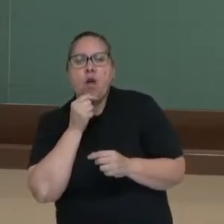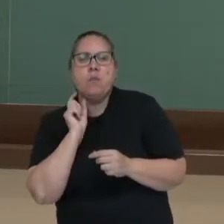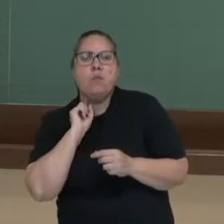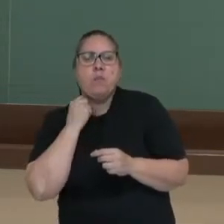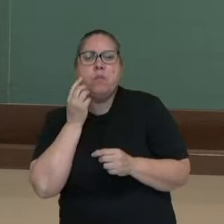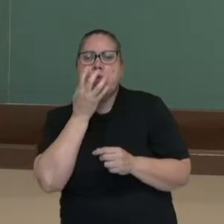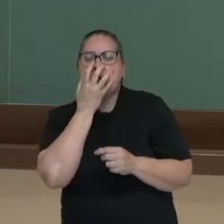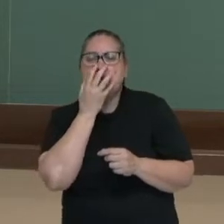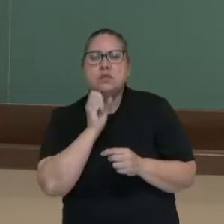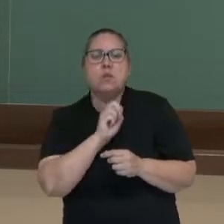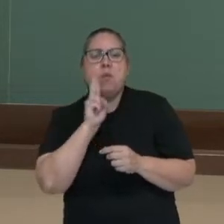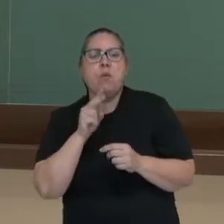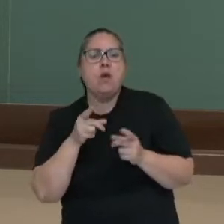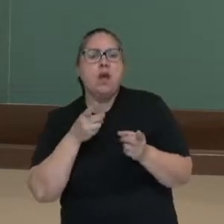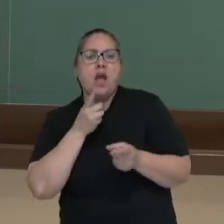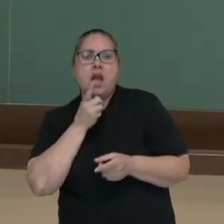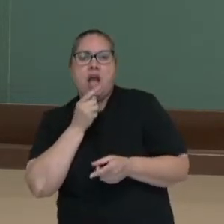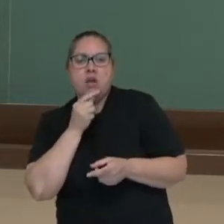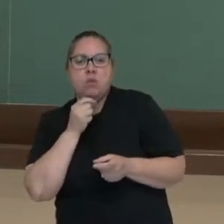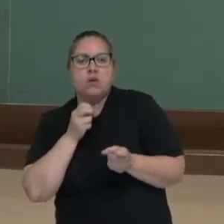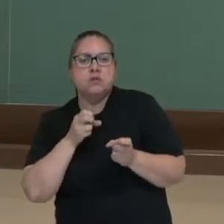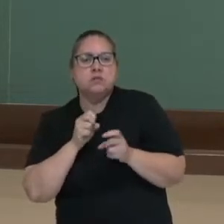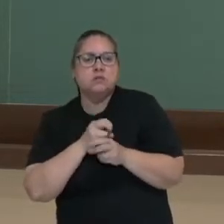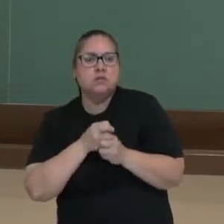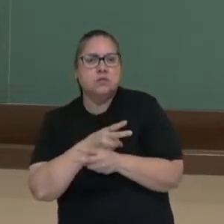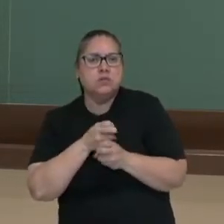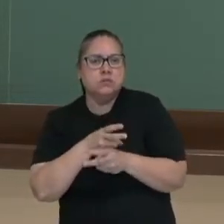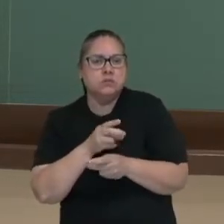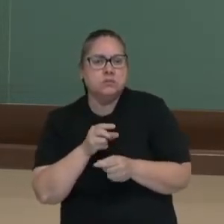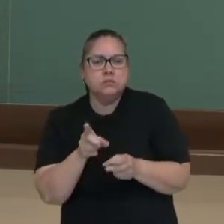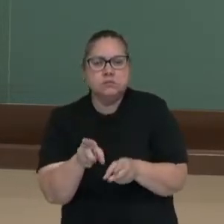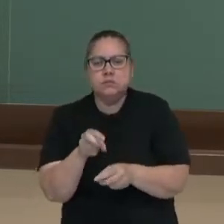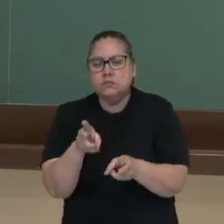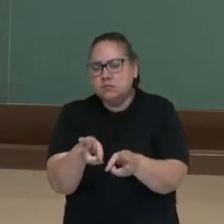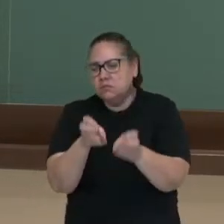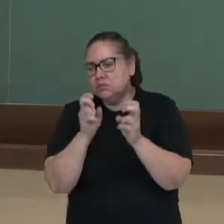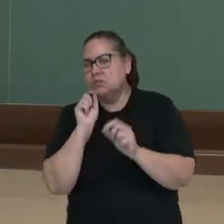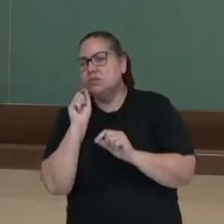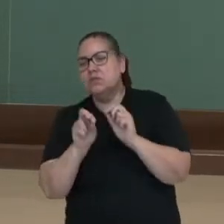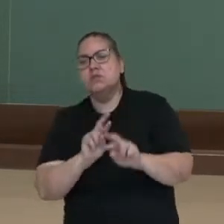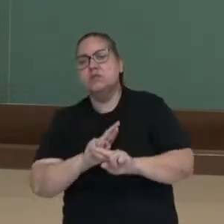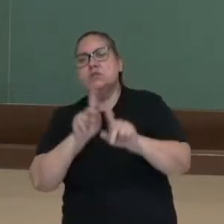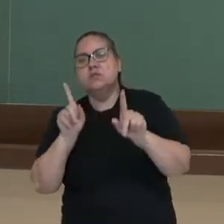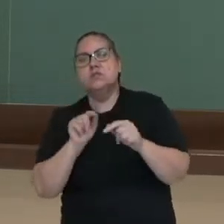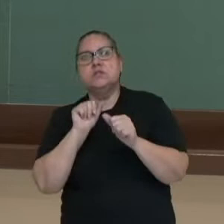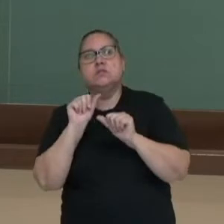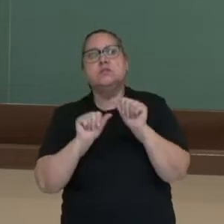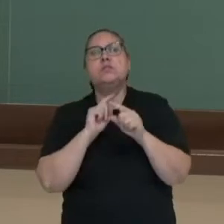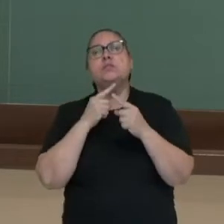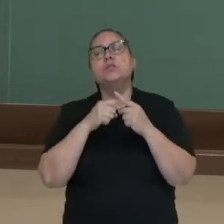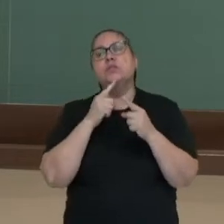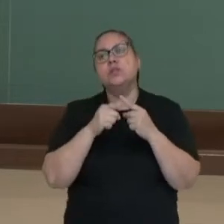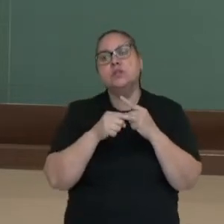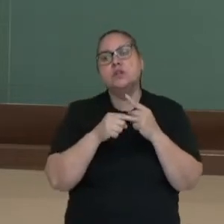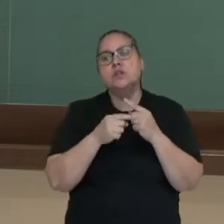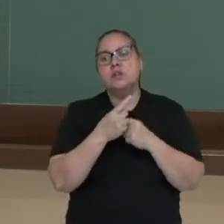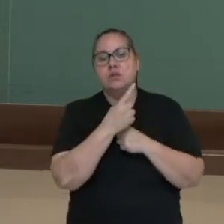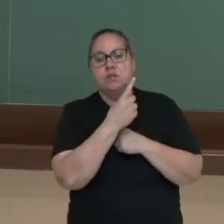água contaminada? Nós precisamos identificar ou estabelecer essas diferenças, porque